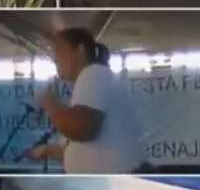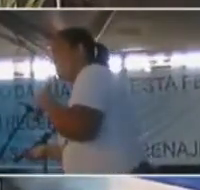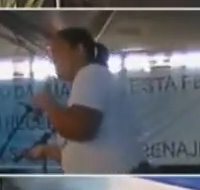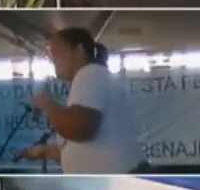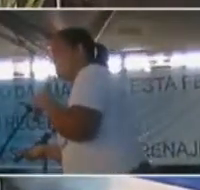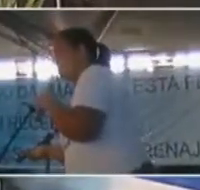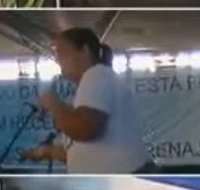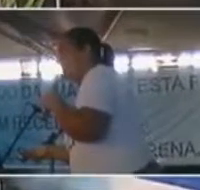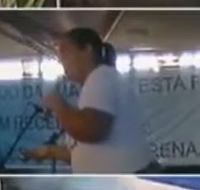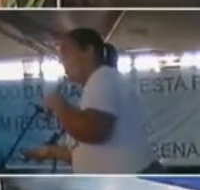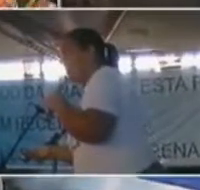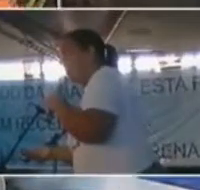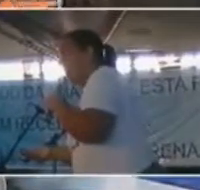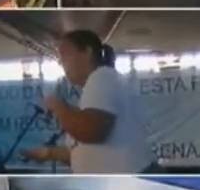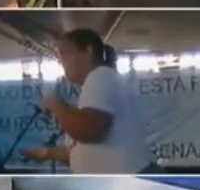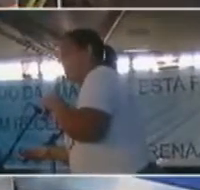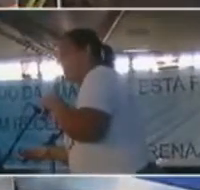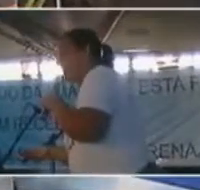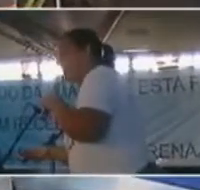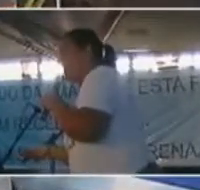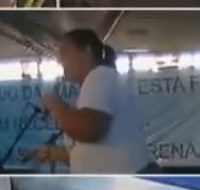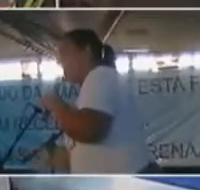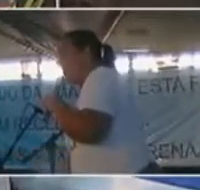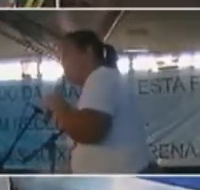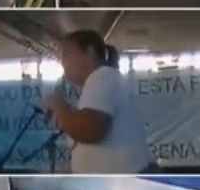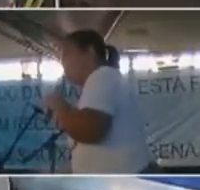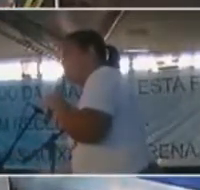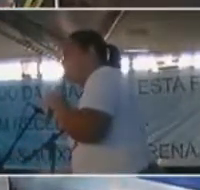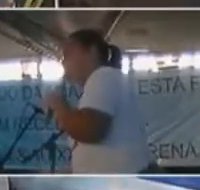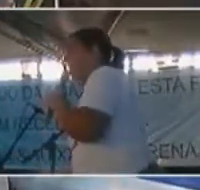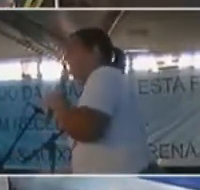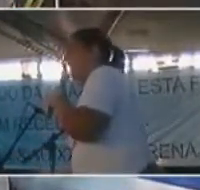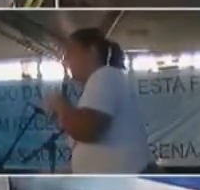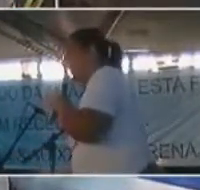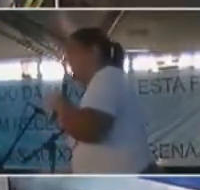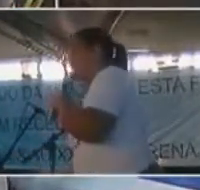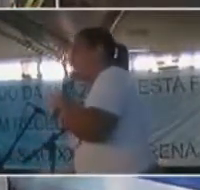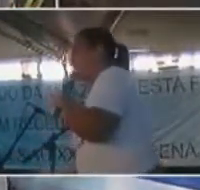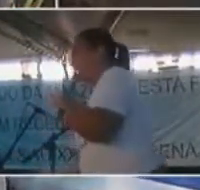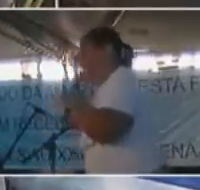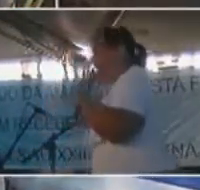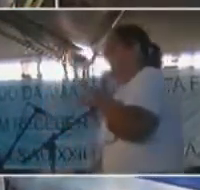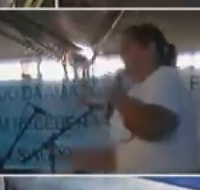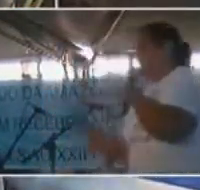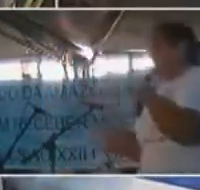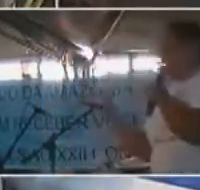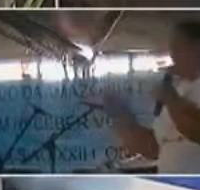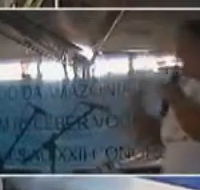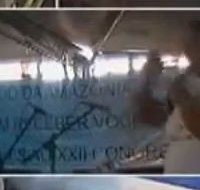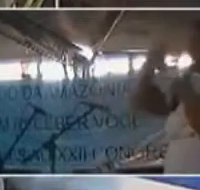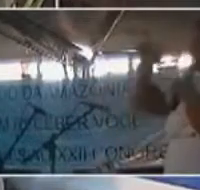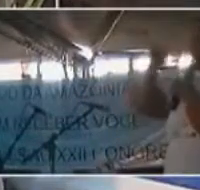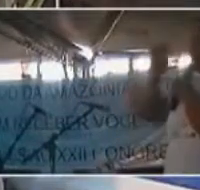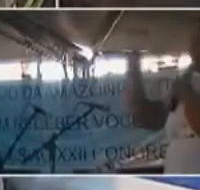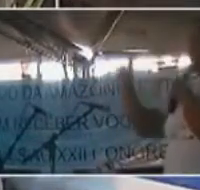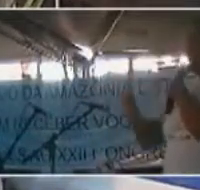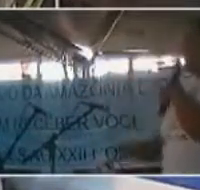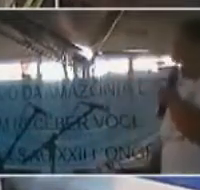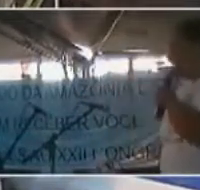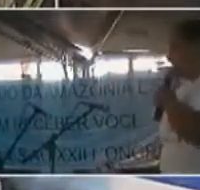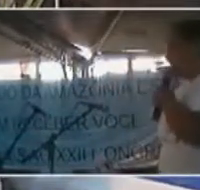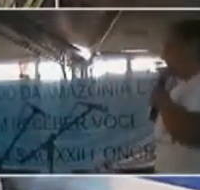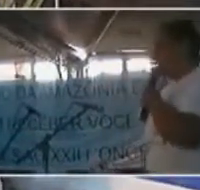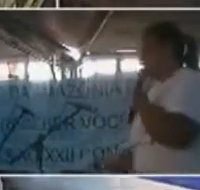jovens JE, da geração JE. Geração